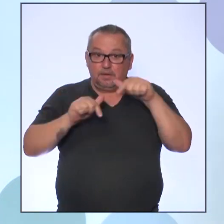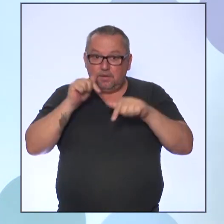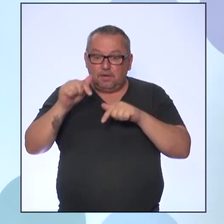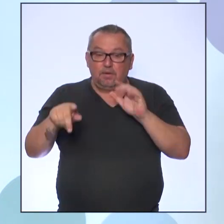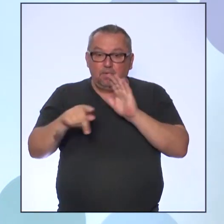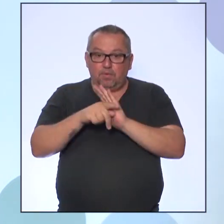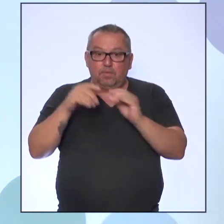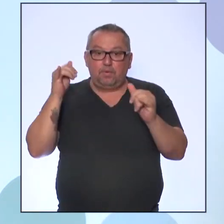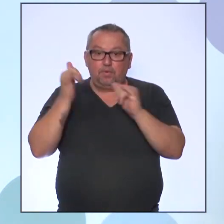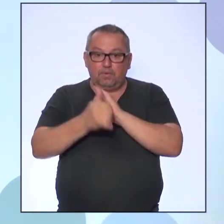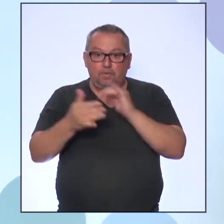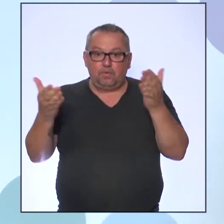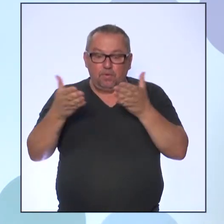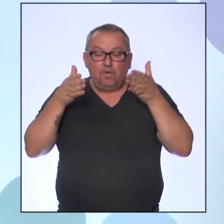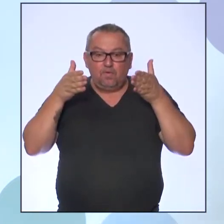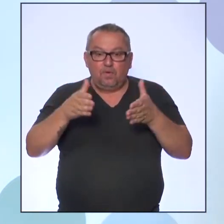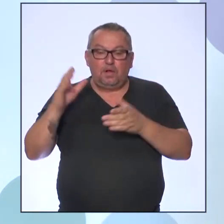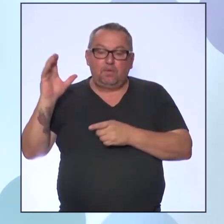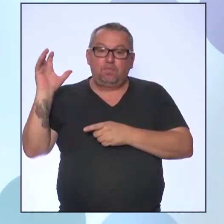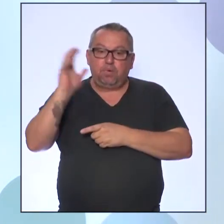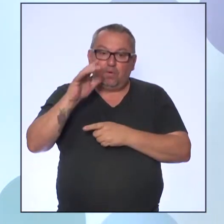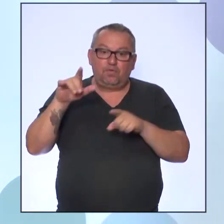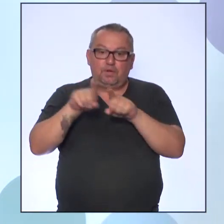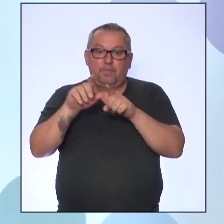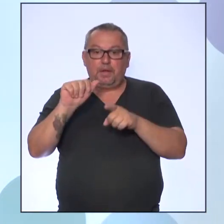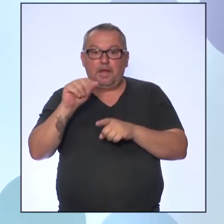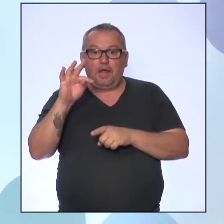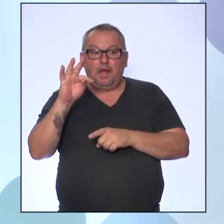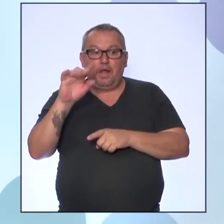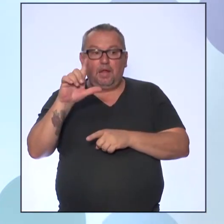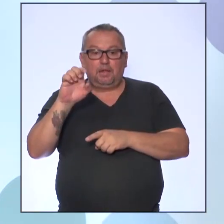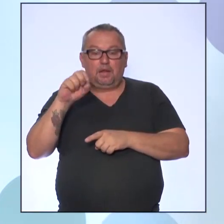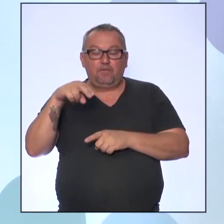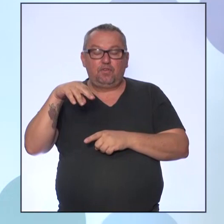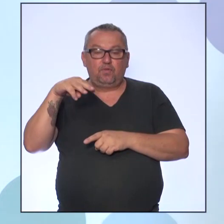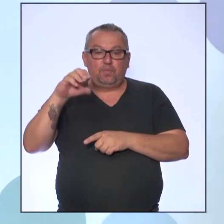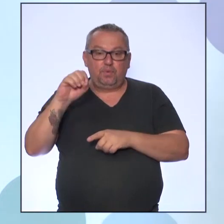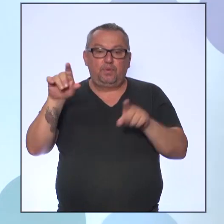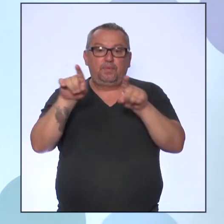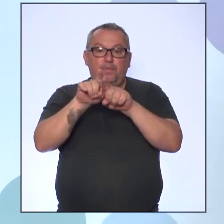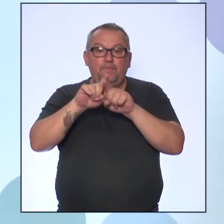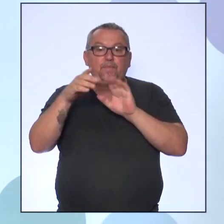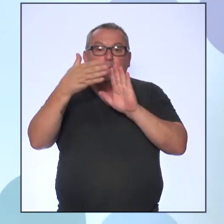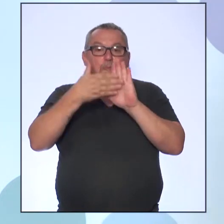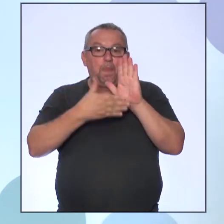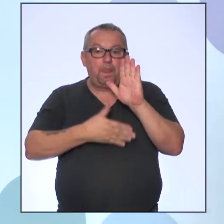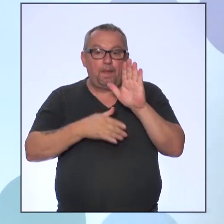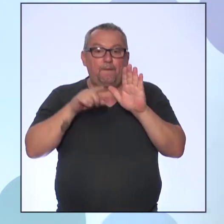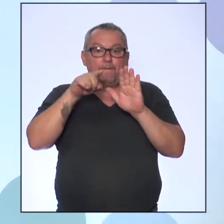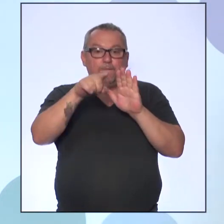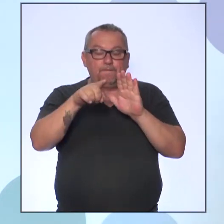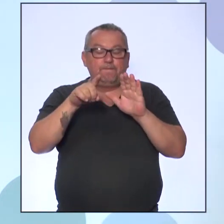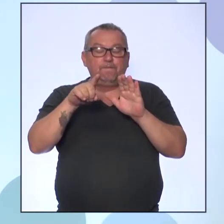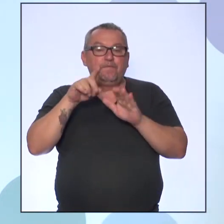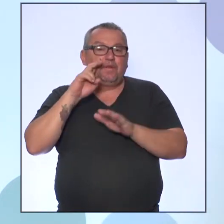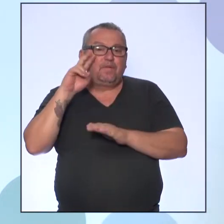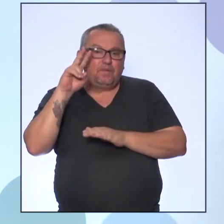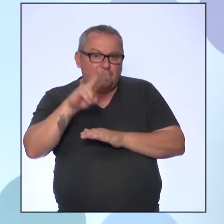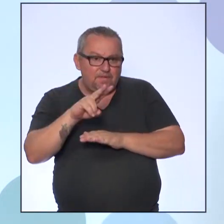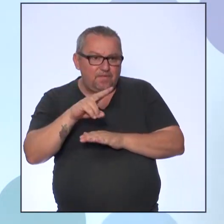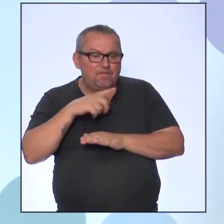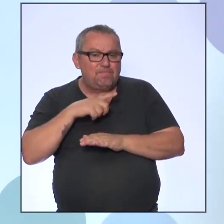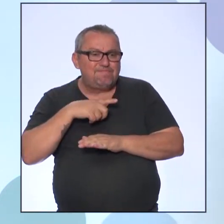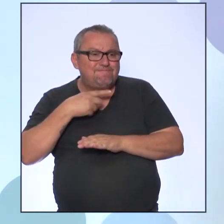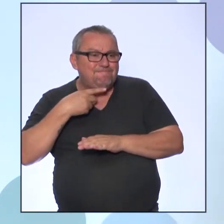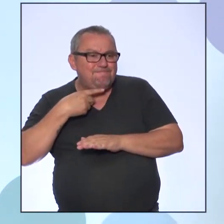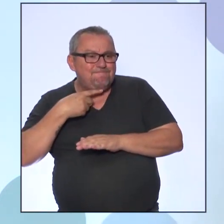do esporte, hoje especificamente é do handball e o atletismo. Então, a proposta é que vocês aguçem o olhar de vocês,